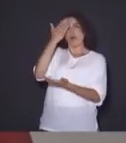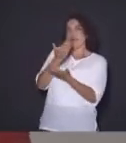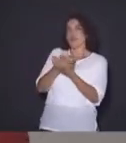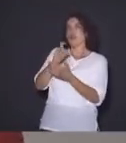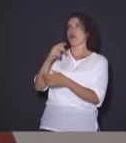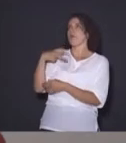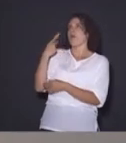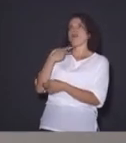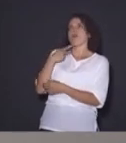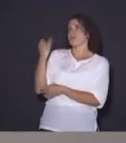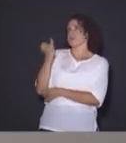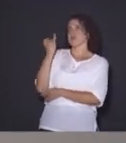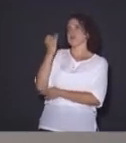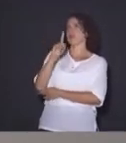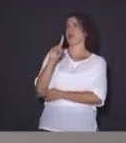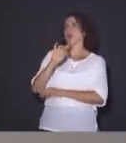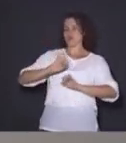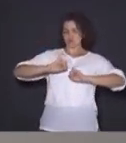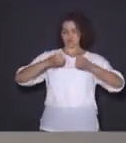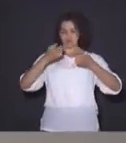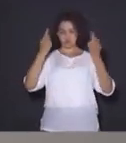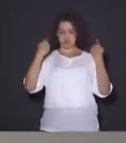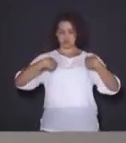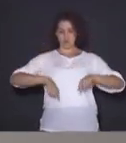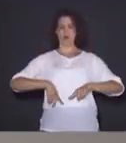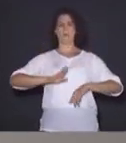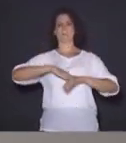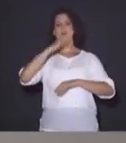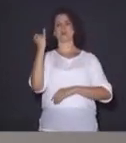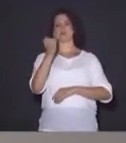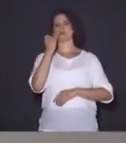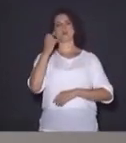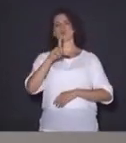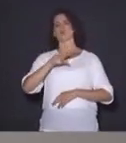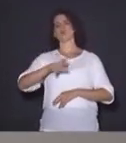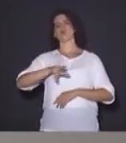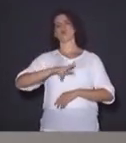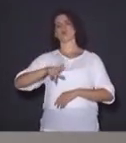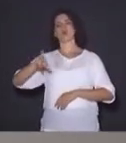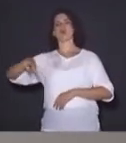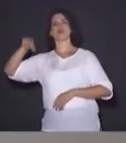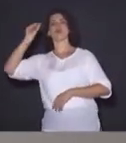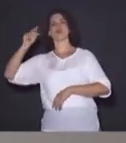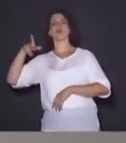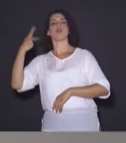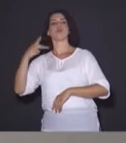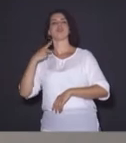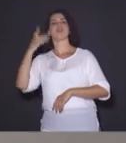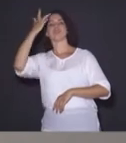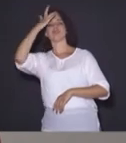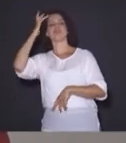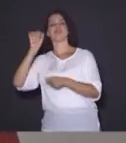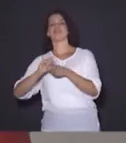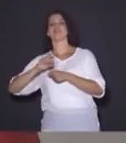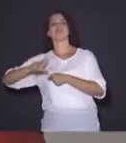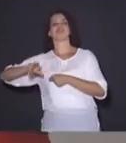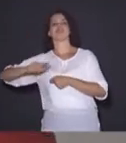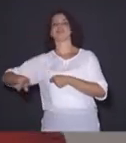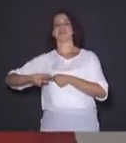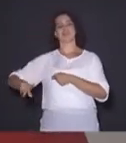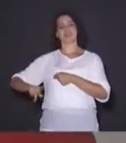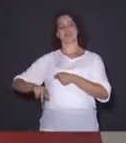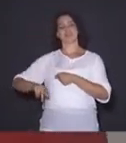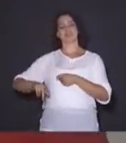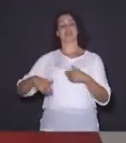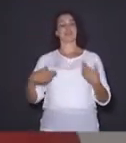que tem importância o esforço pessoal não opção política que a pessoa faça é e que a